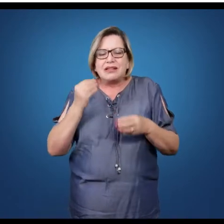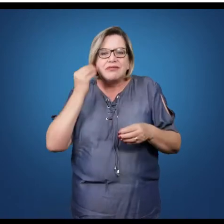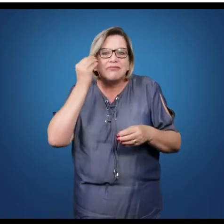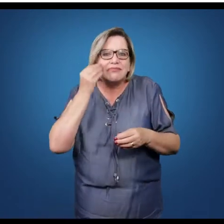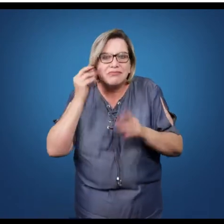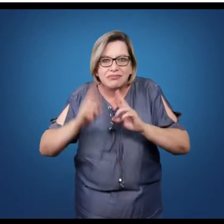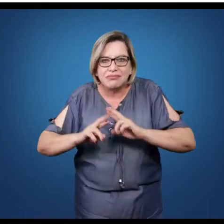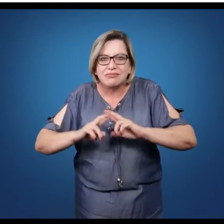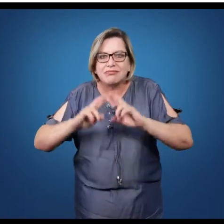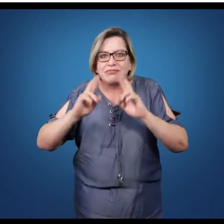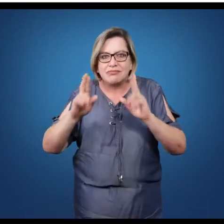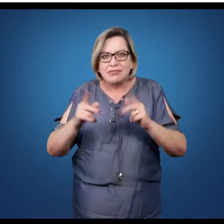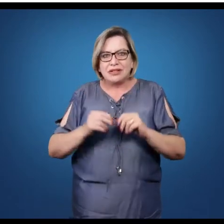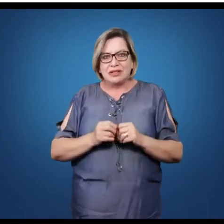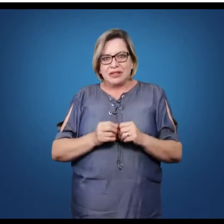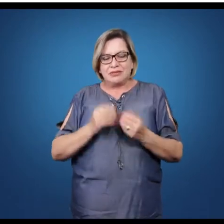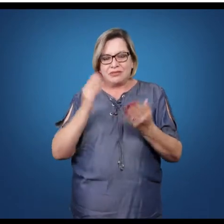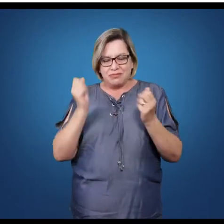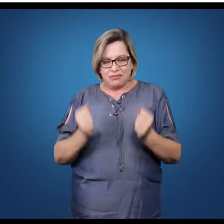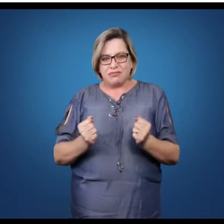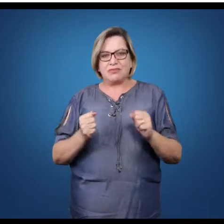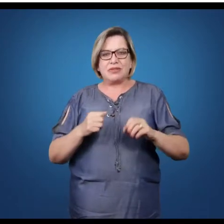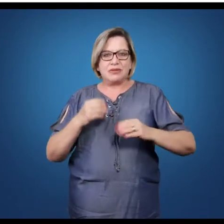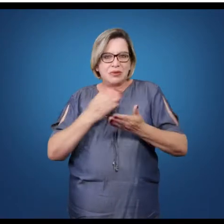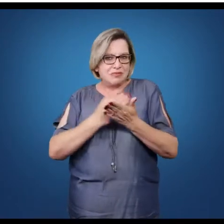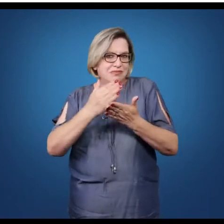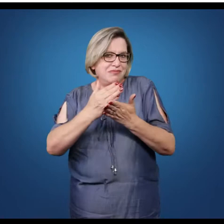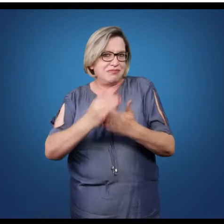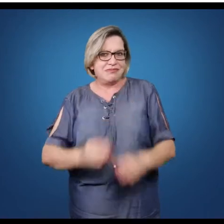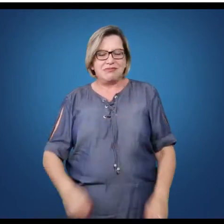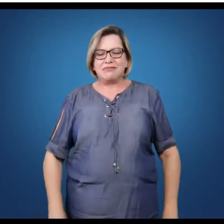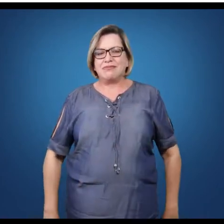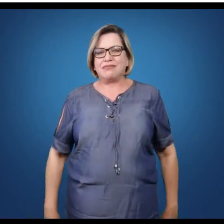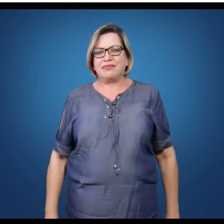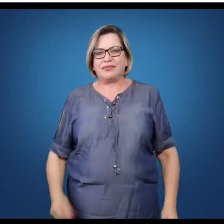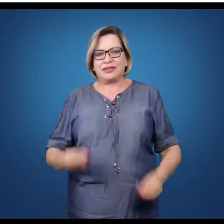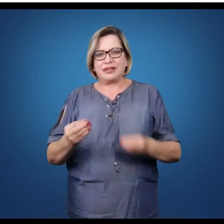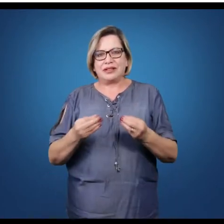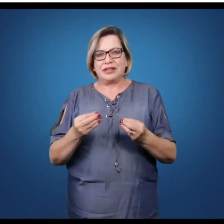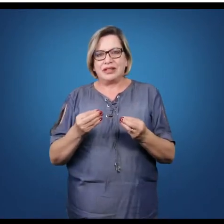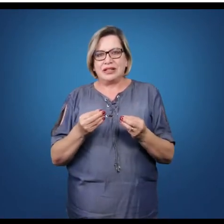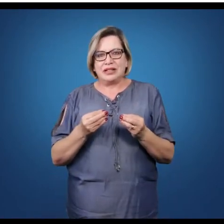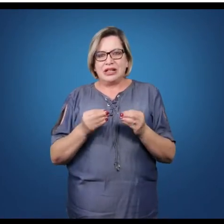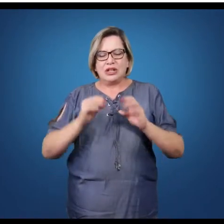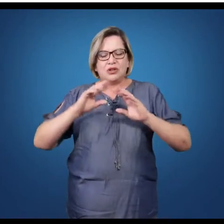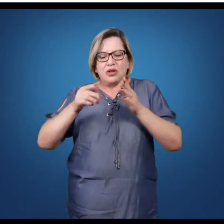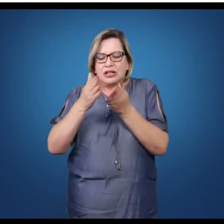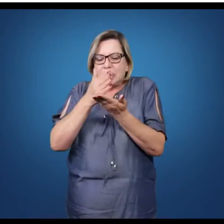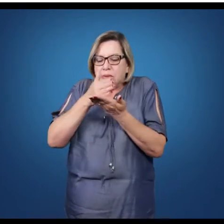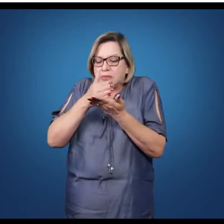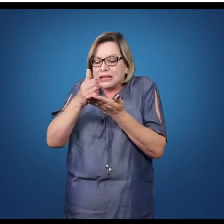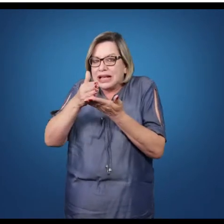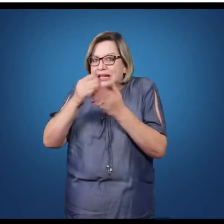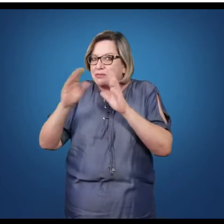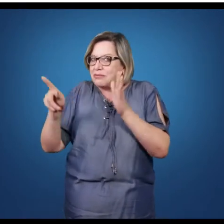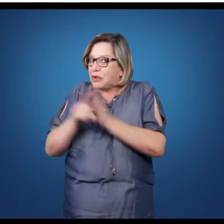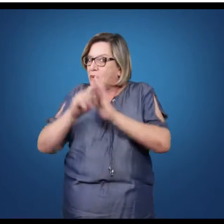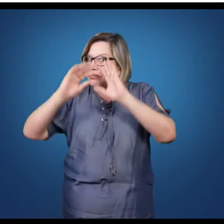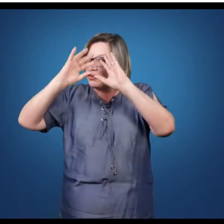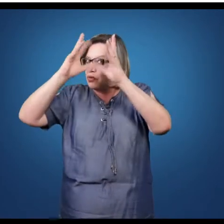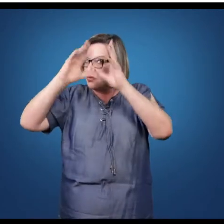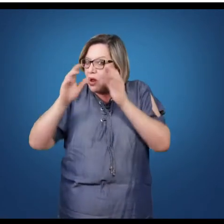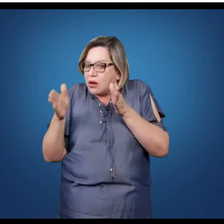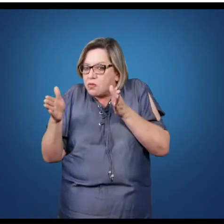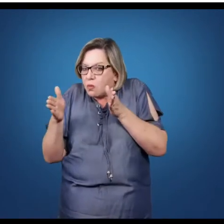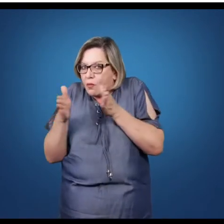vivenciar uma situação diferenciada. Tá ok? Vamos lá? Só aqui, ó, não. Quadra de vôlei, meia quadra de vôlei só. O espaço